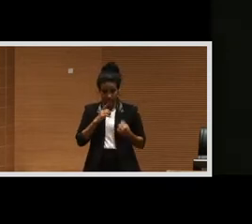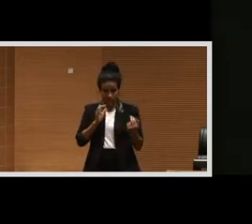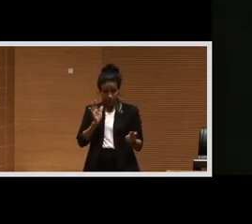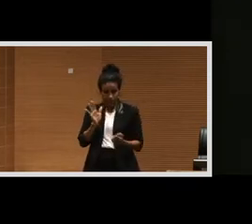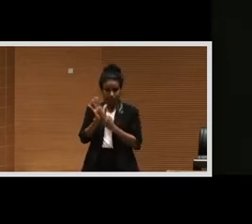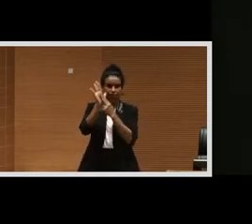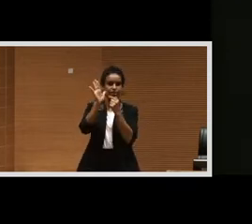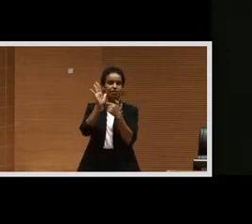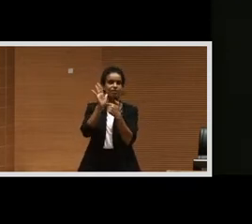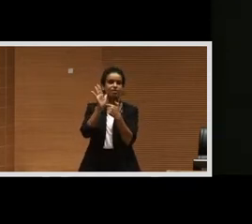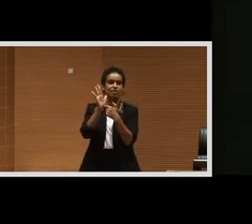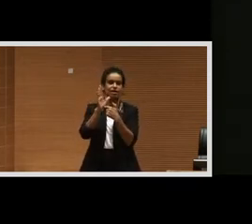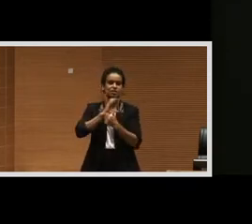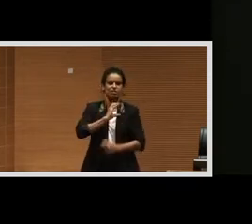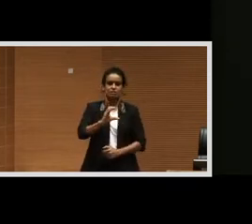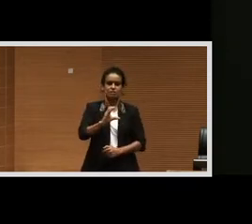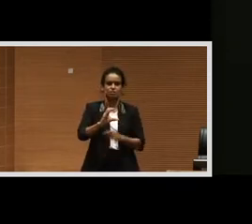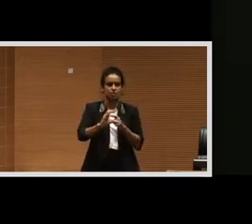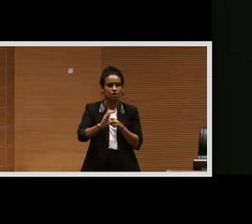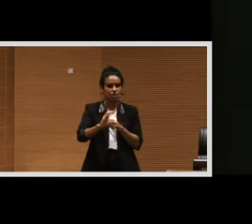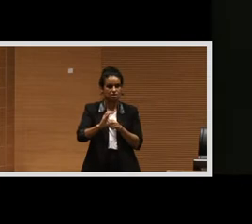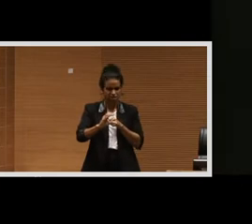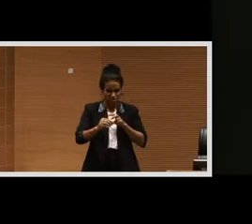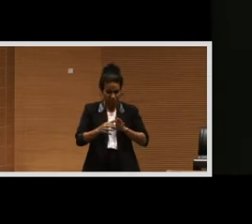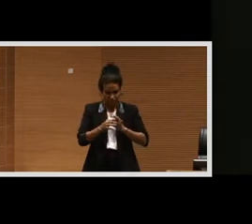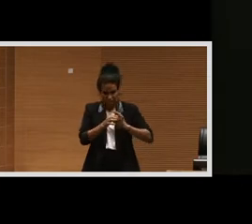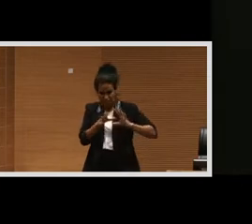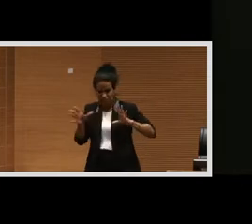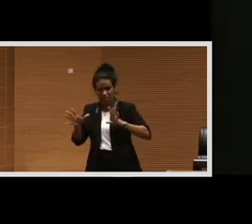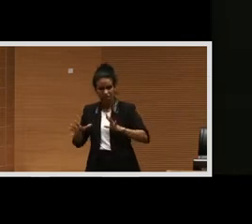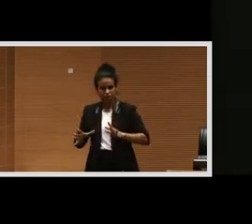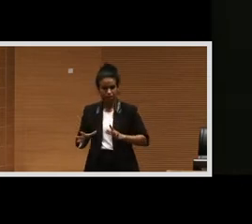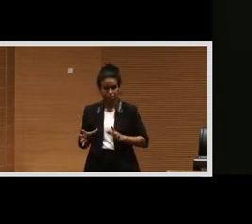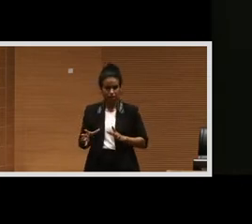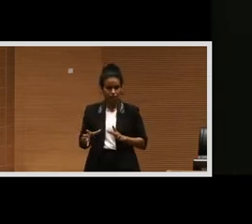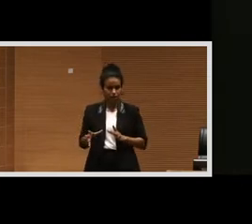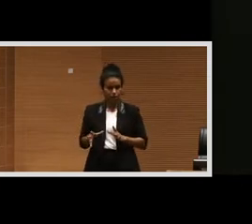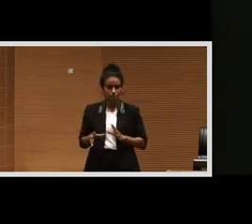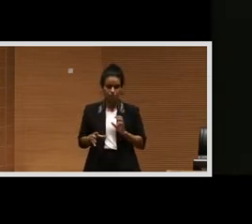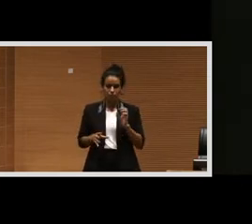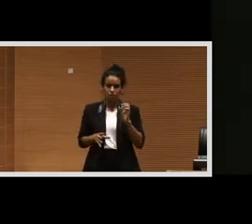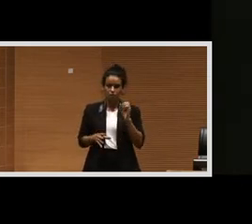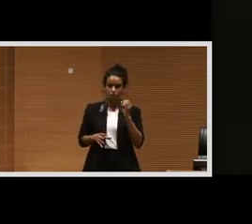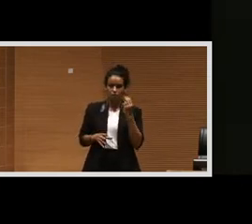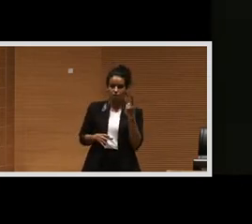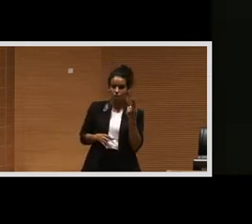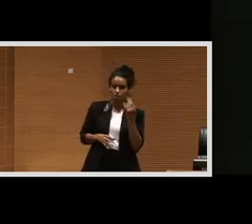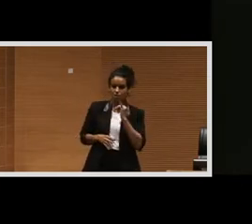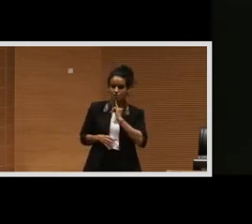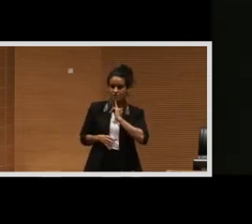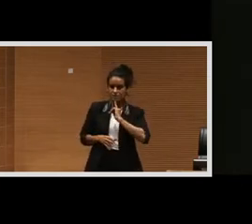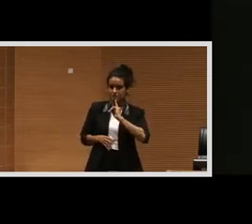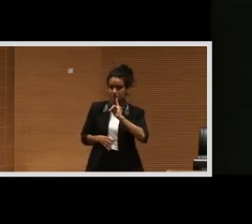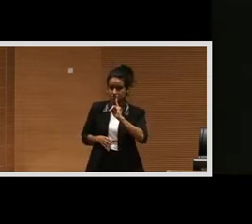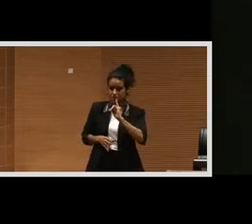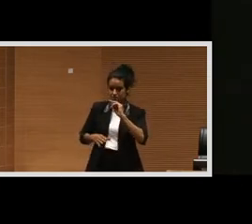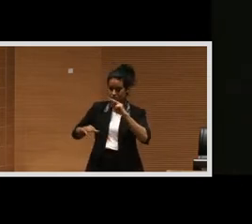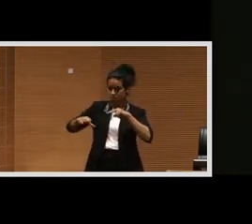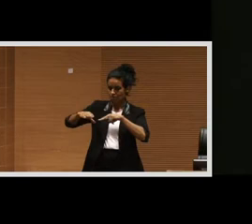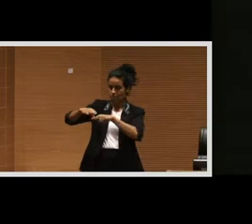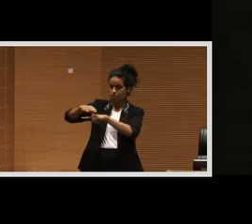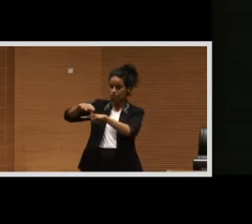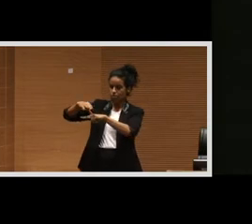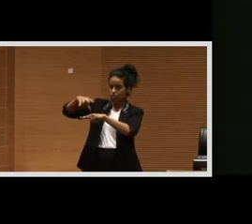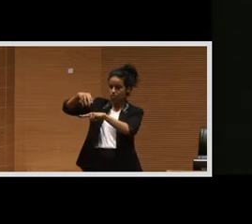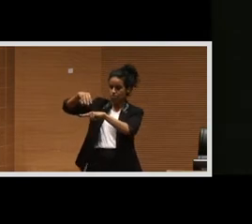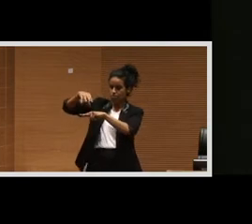E vamos libertar assim tão tranquilamente? Ou, fazendo exames de neuroimagem, poderíamos detectar quem é ladrãozinho